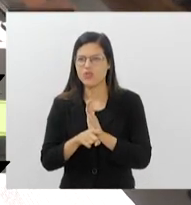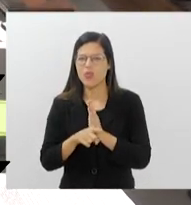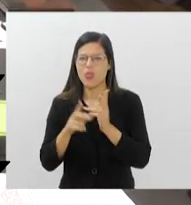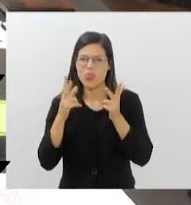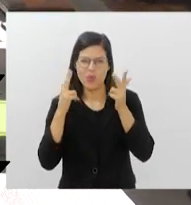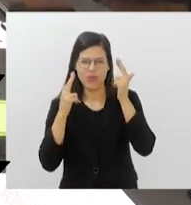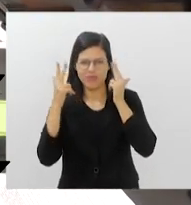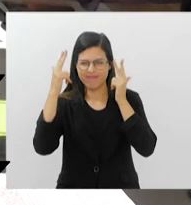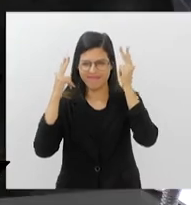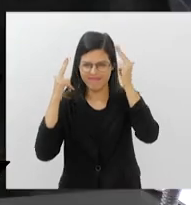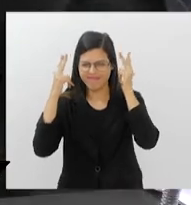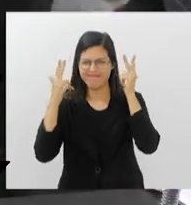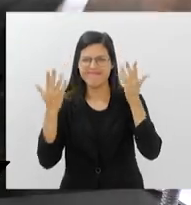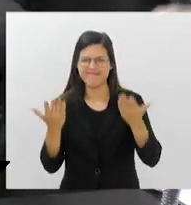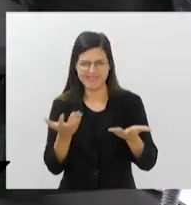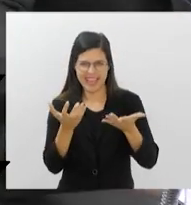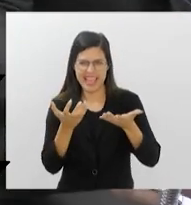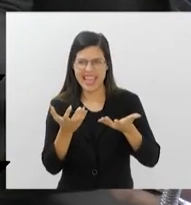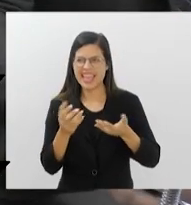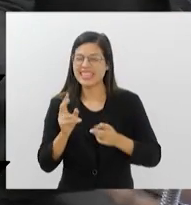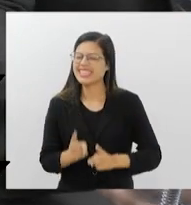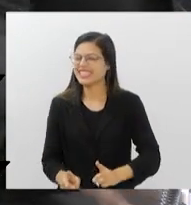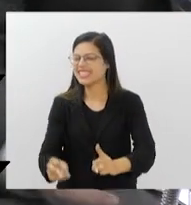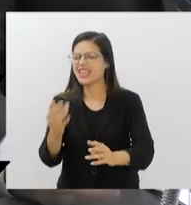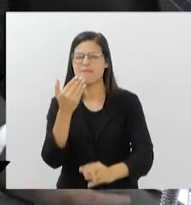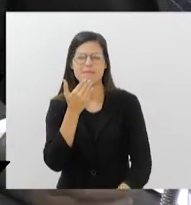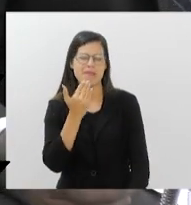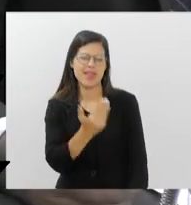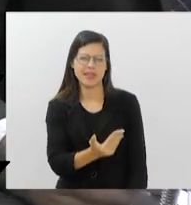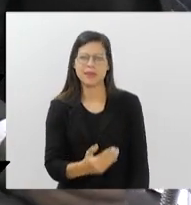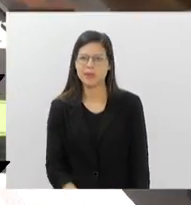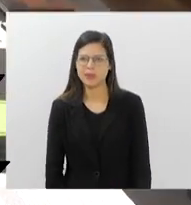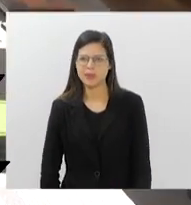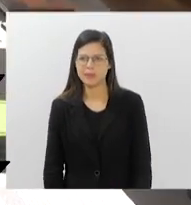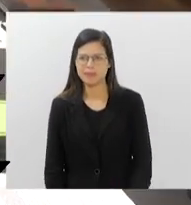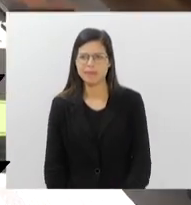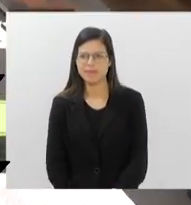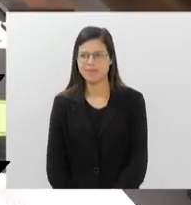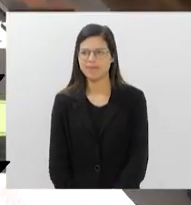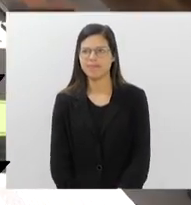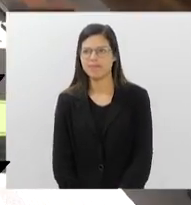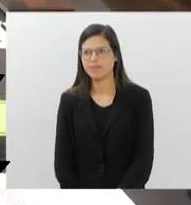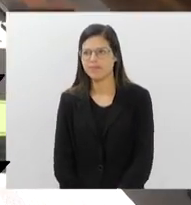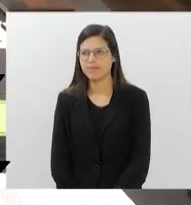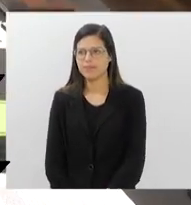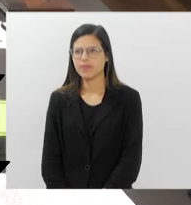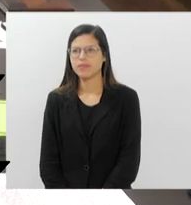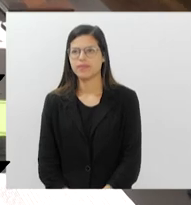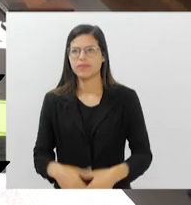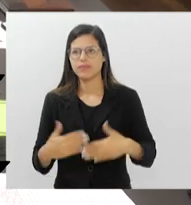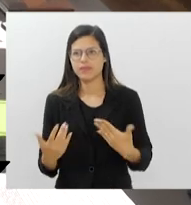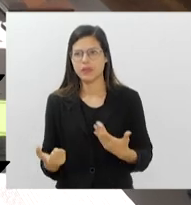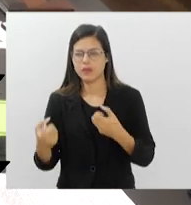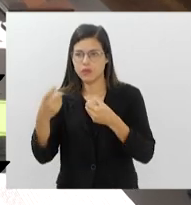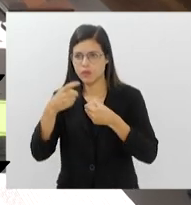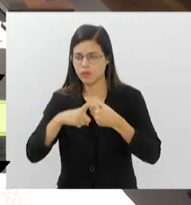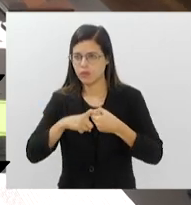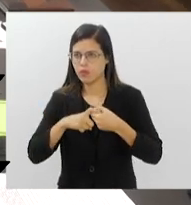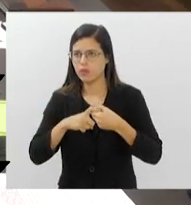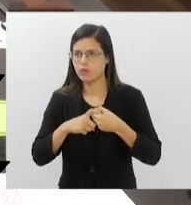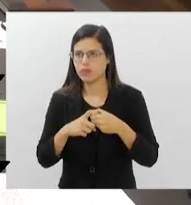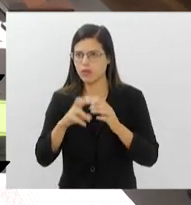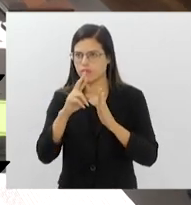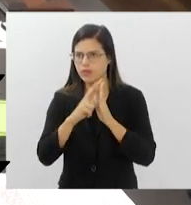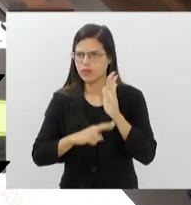é Eu sempre peço desconto no barbeiro sempre Então vamos voltar quem é o relator Sou